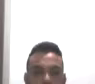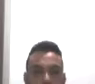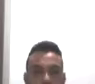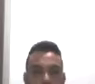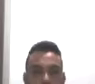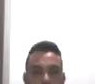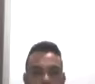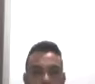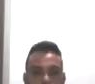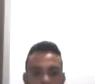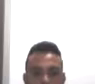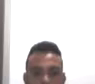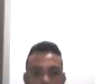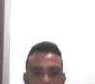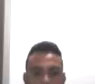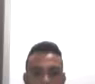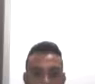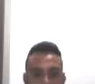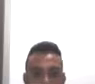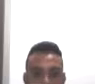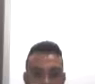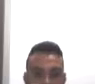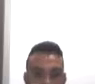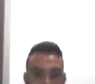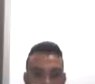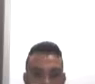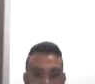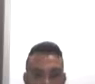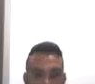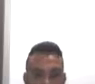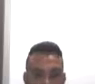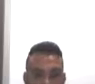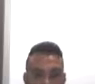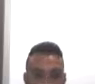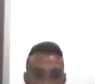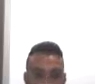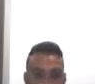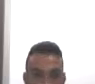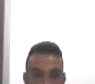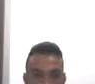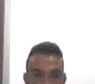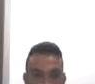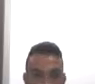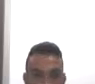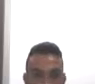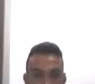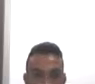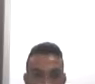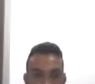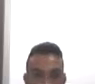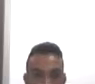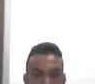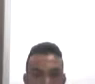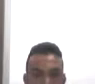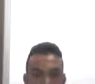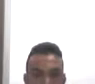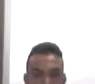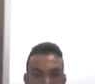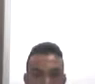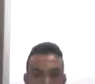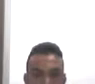álcool. Então, a gente chama isso de triglicerol, que esses trigliceróis é uma forma de reserva